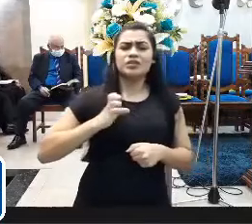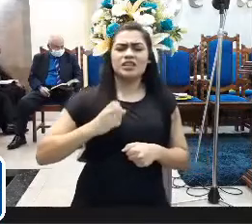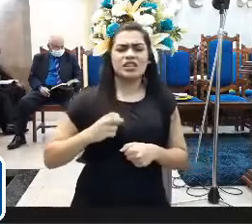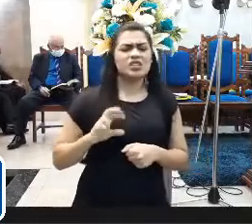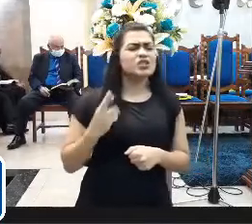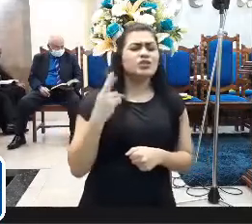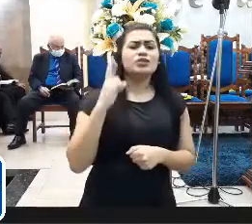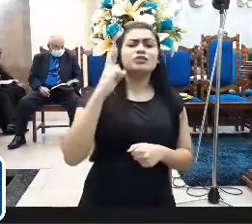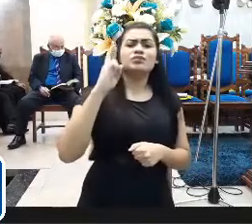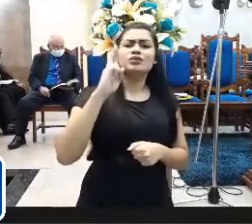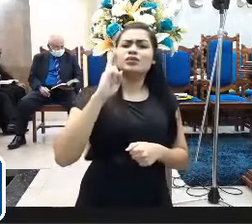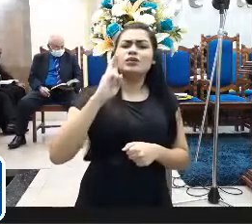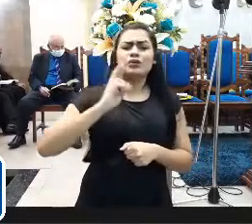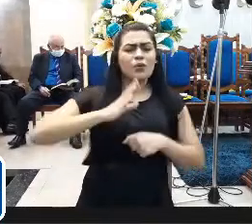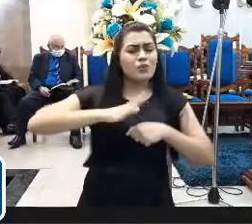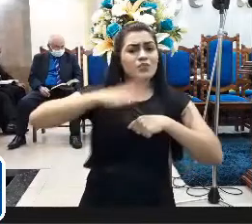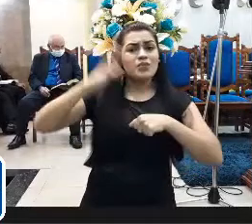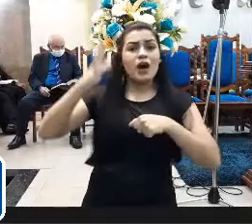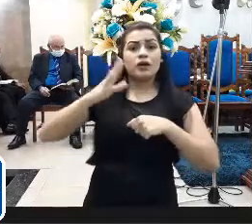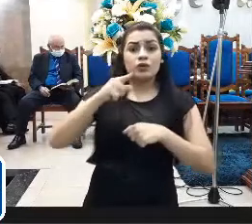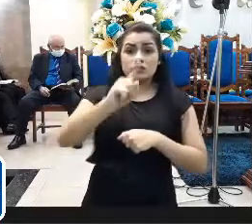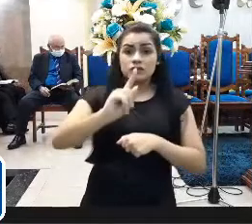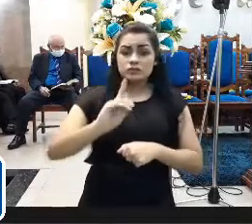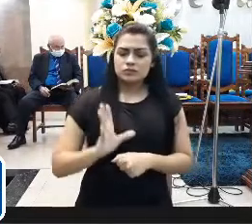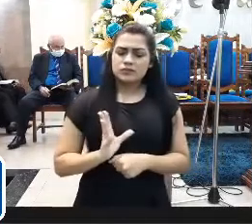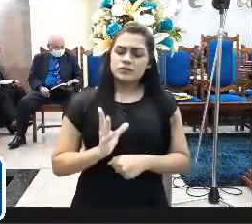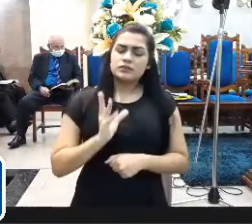esterlina, você é salvo.